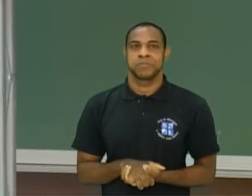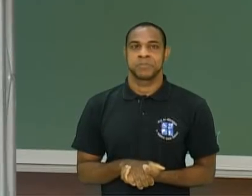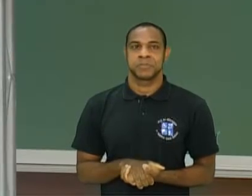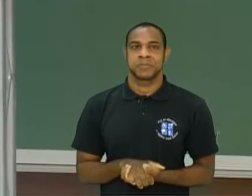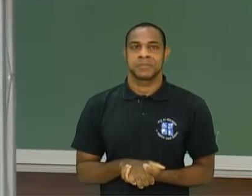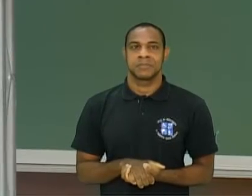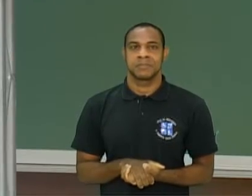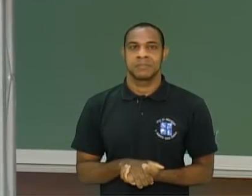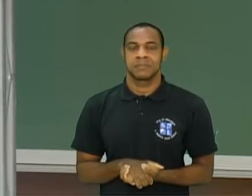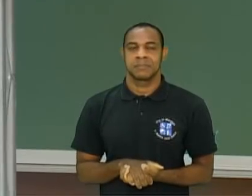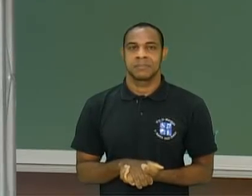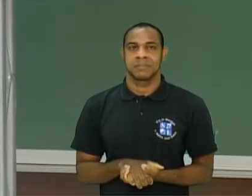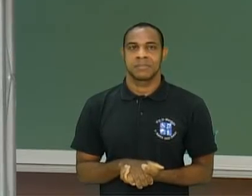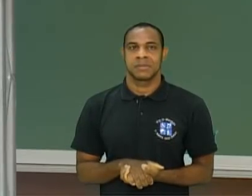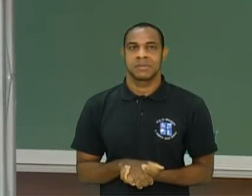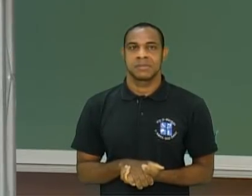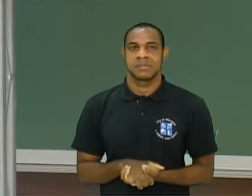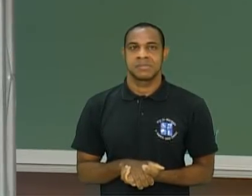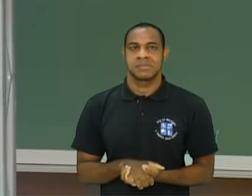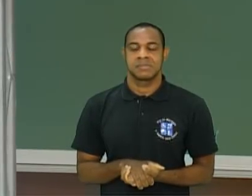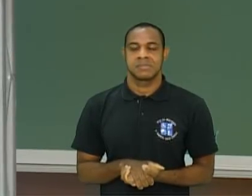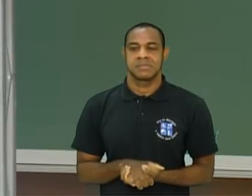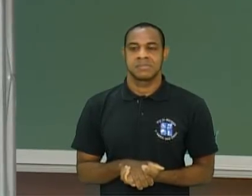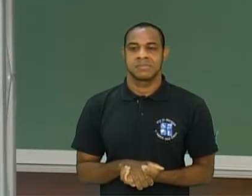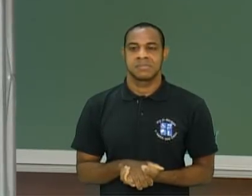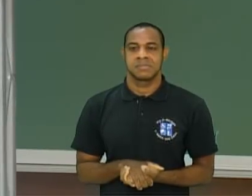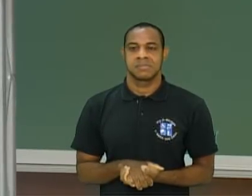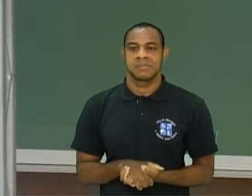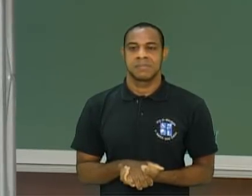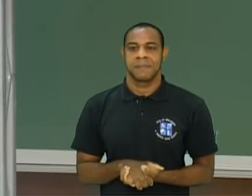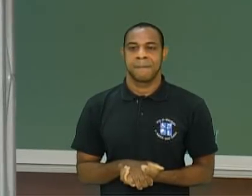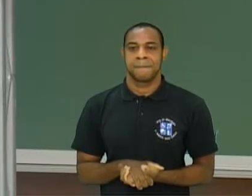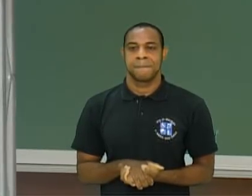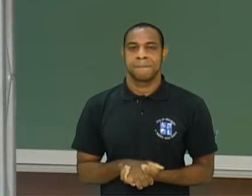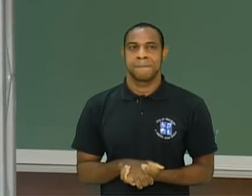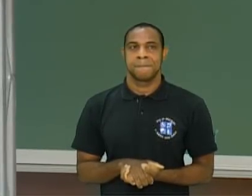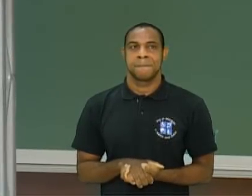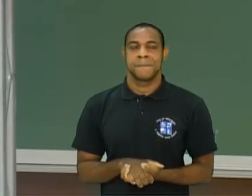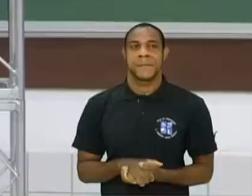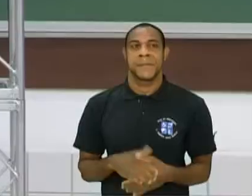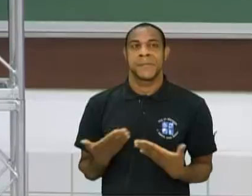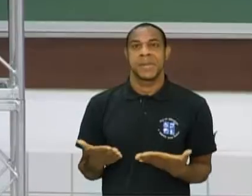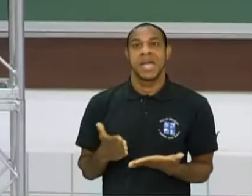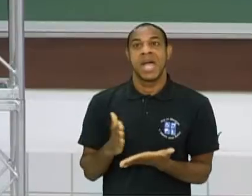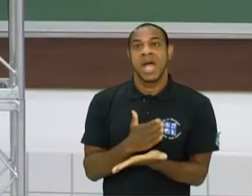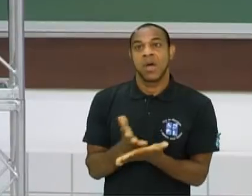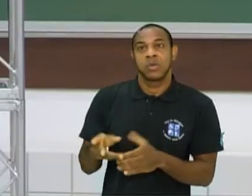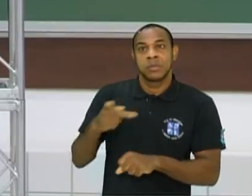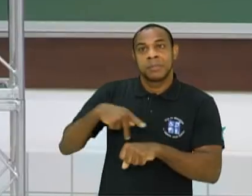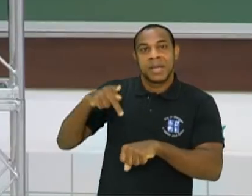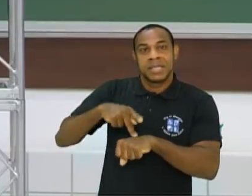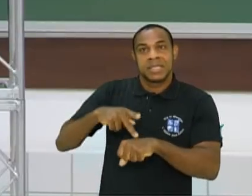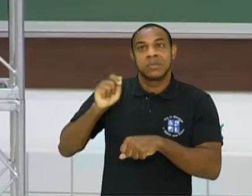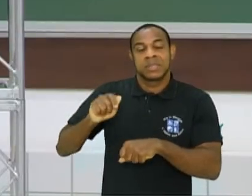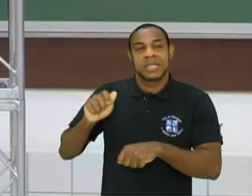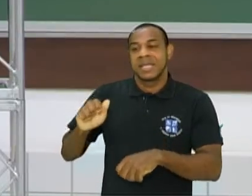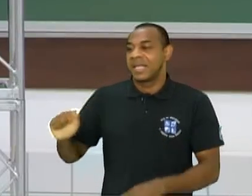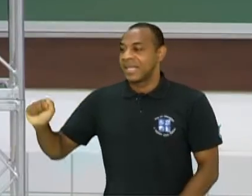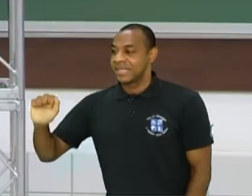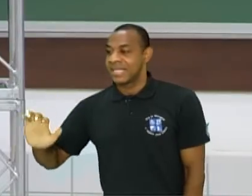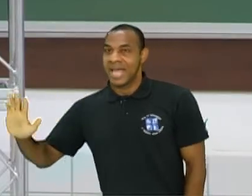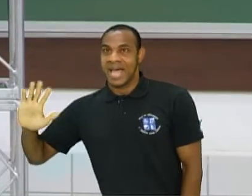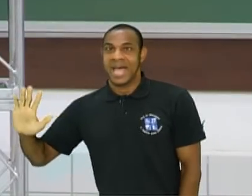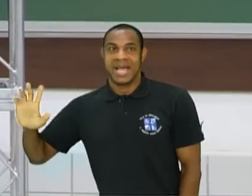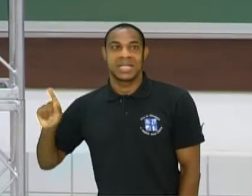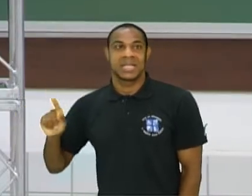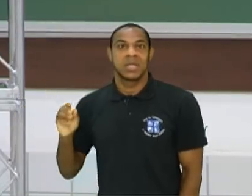considered too intimate of an action to be displayed in public. Em alguns países da Ásia, o beijinho